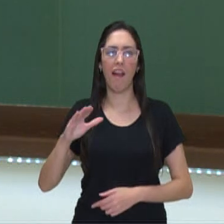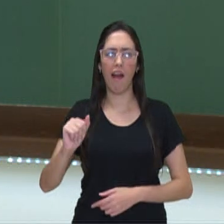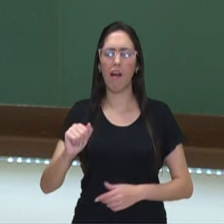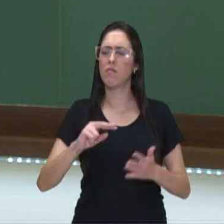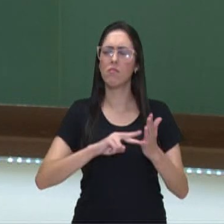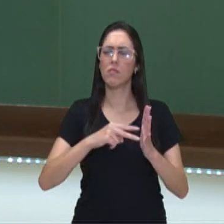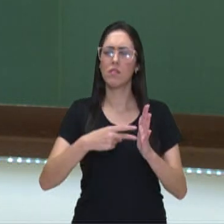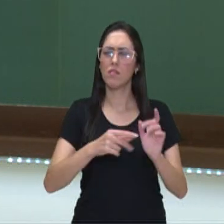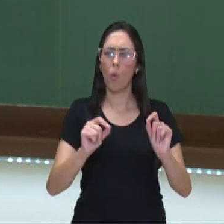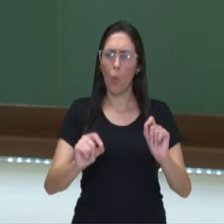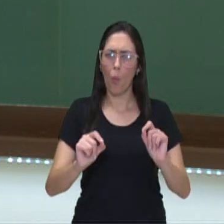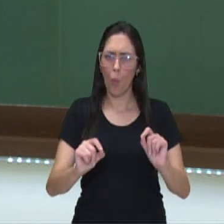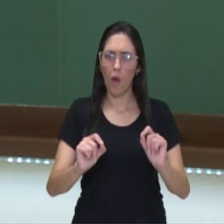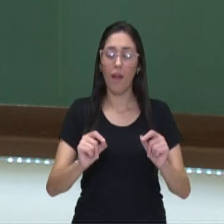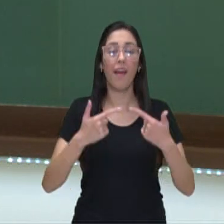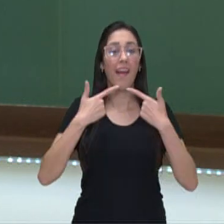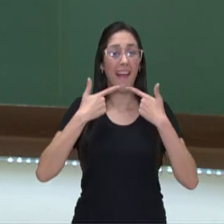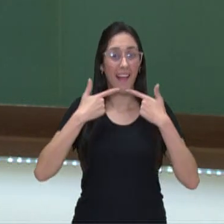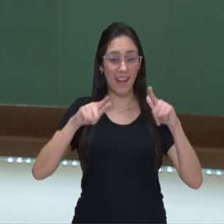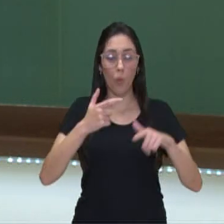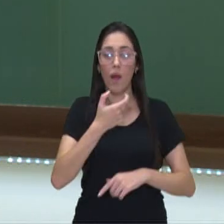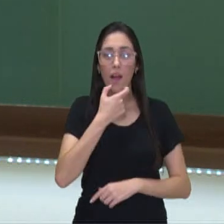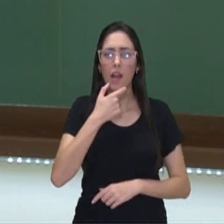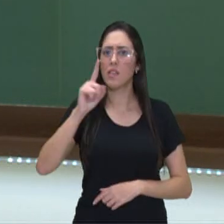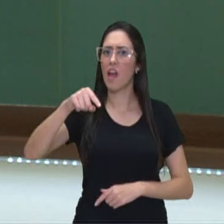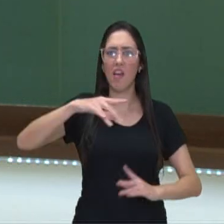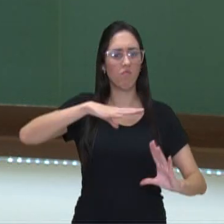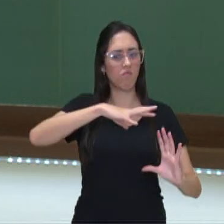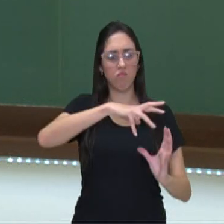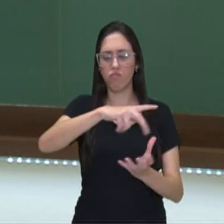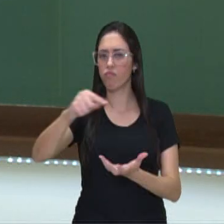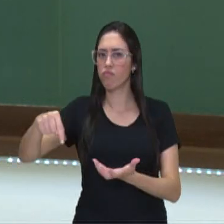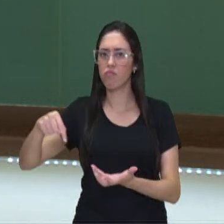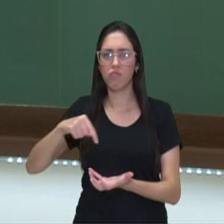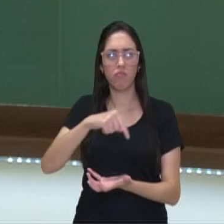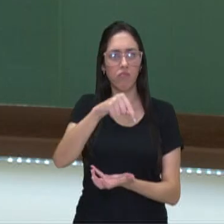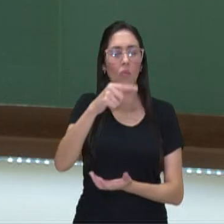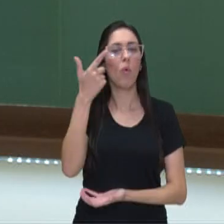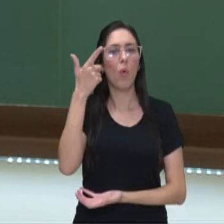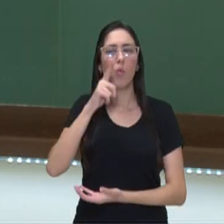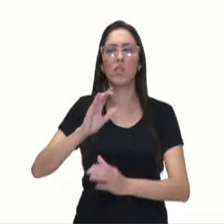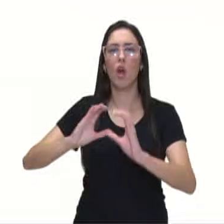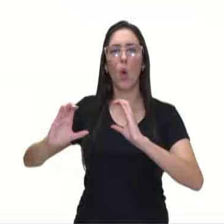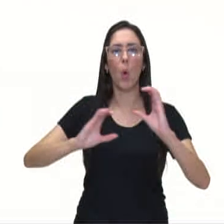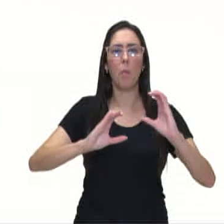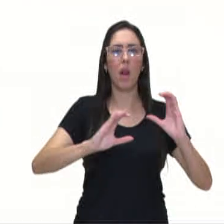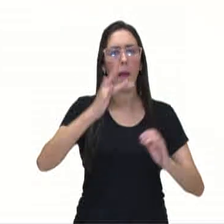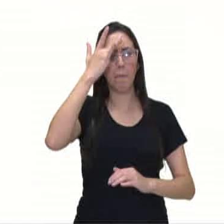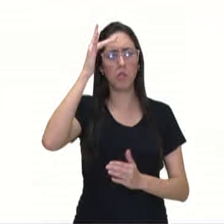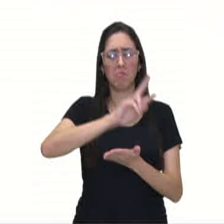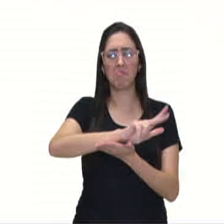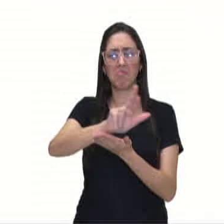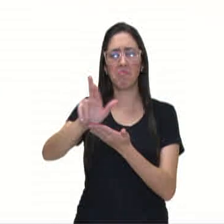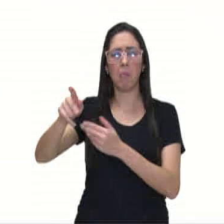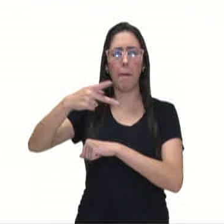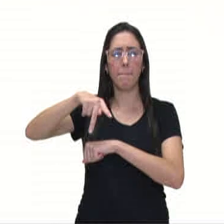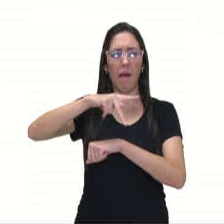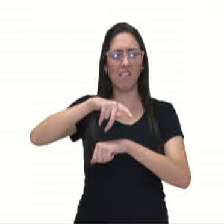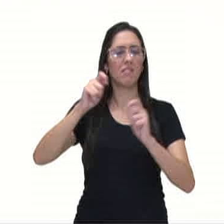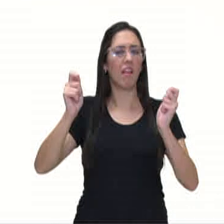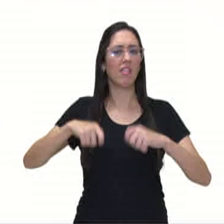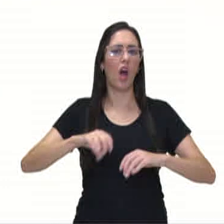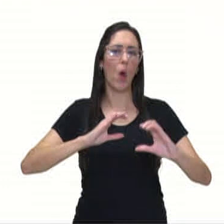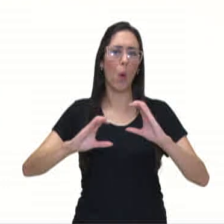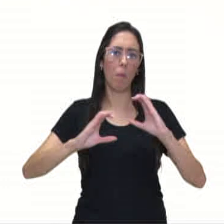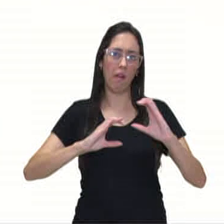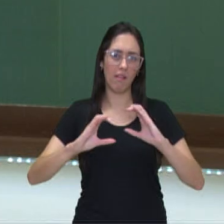Que o inglês é uma língua internacional porque possibilita a comunicação entre pessoas de diferentes países.